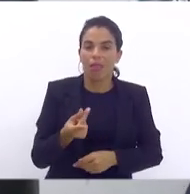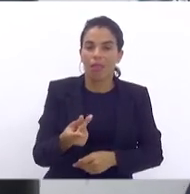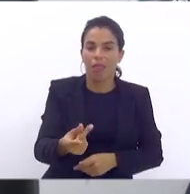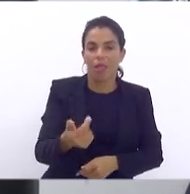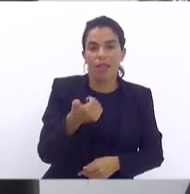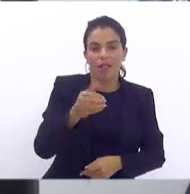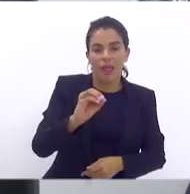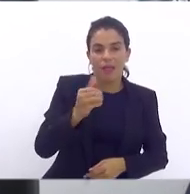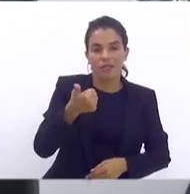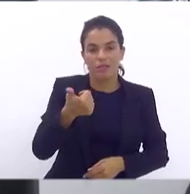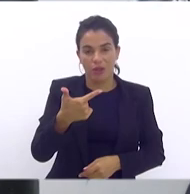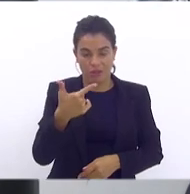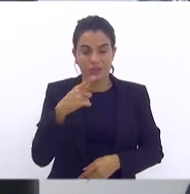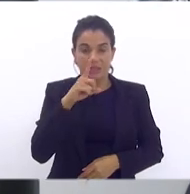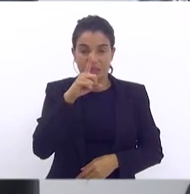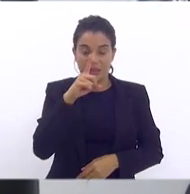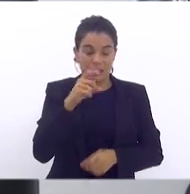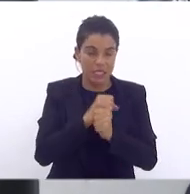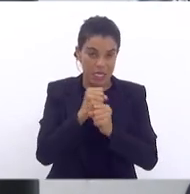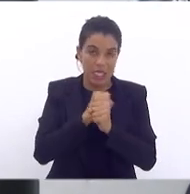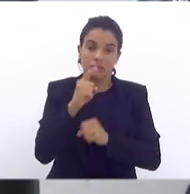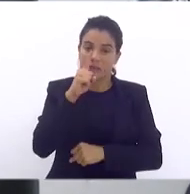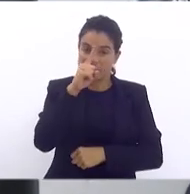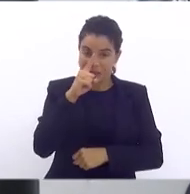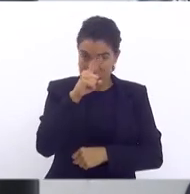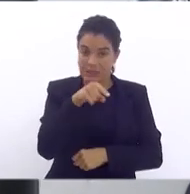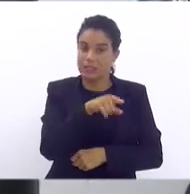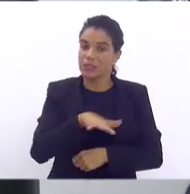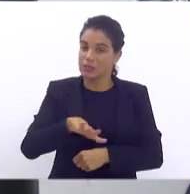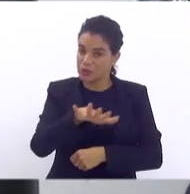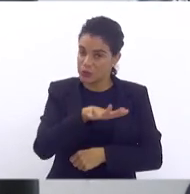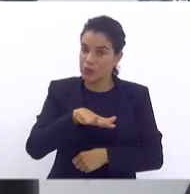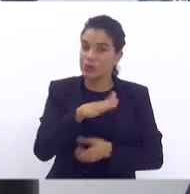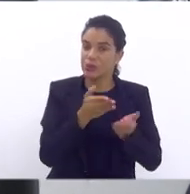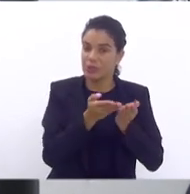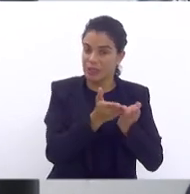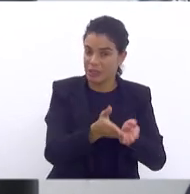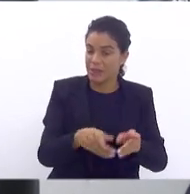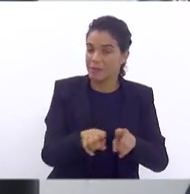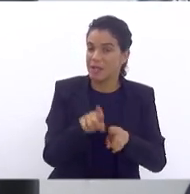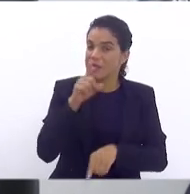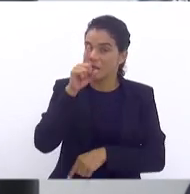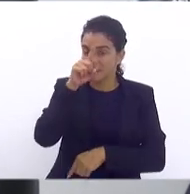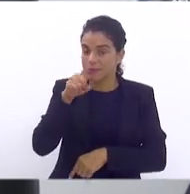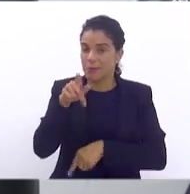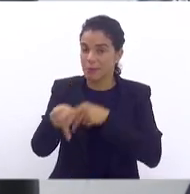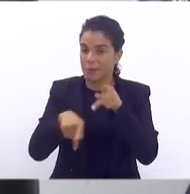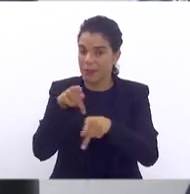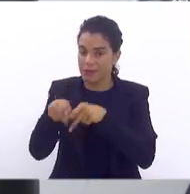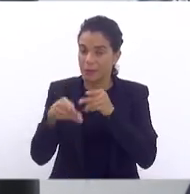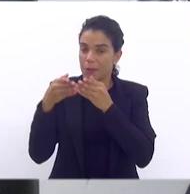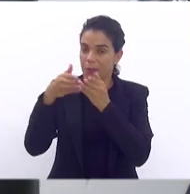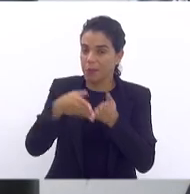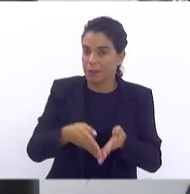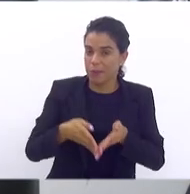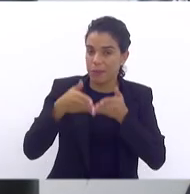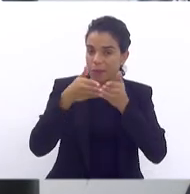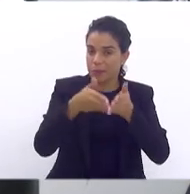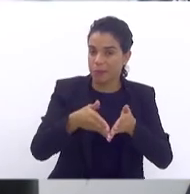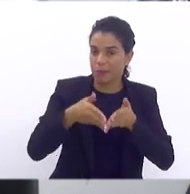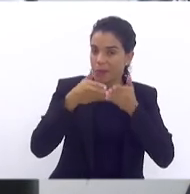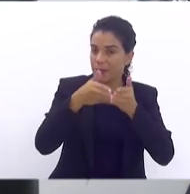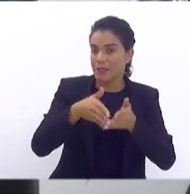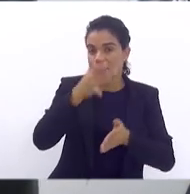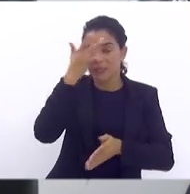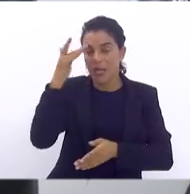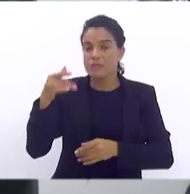12 anos, botam em risco a navegação na Baía de Guanabara e em risco a população, como também a navegabilidade das pessoas